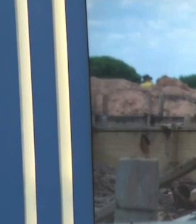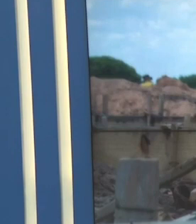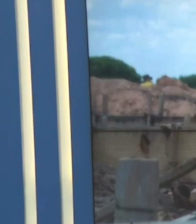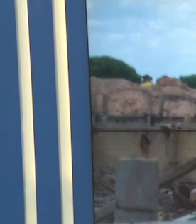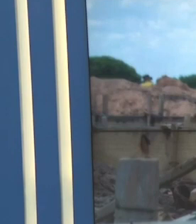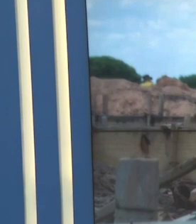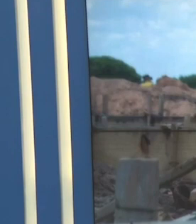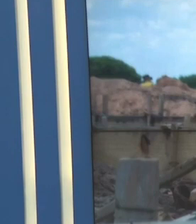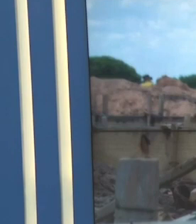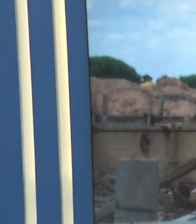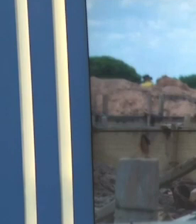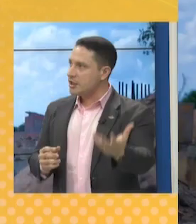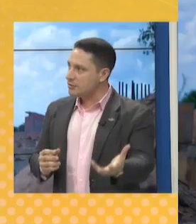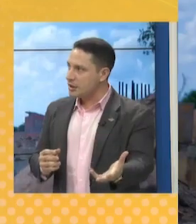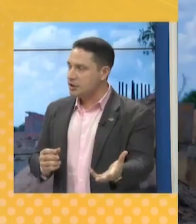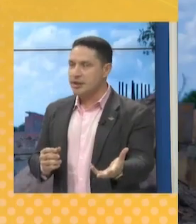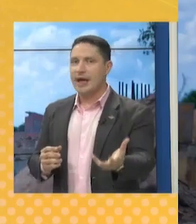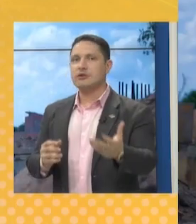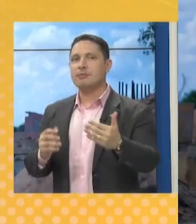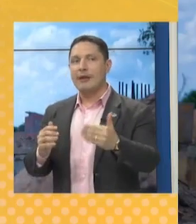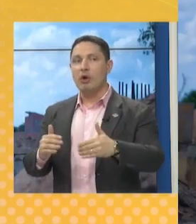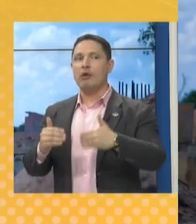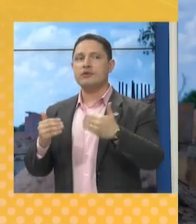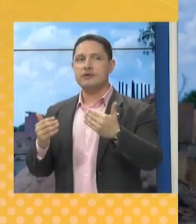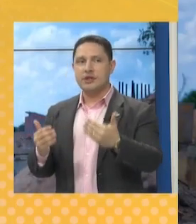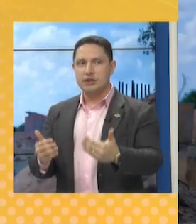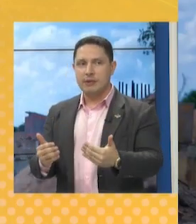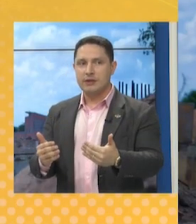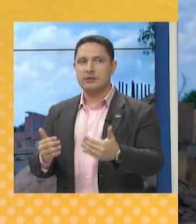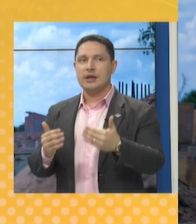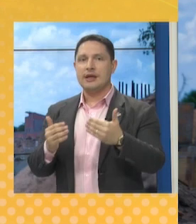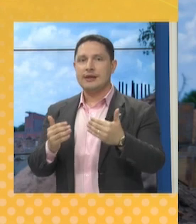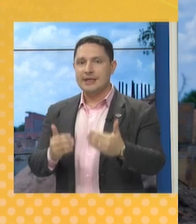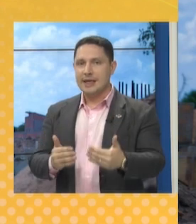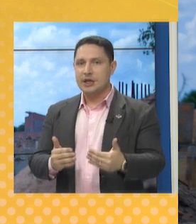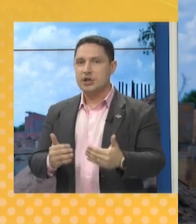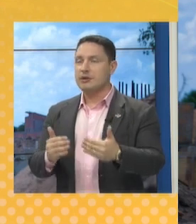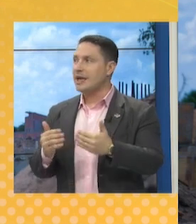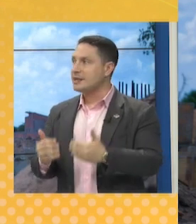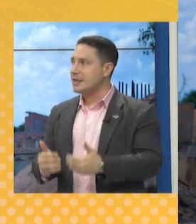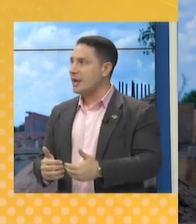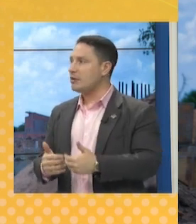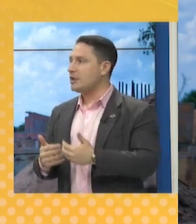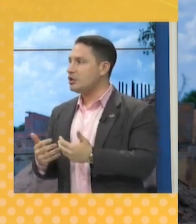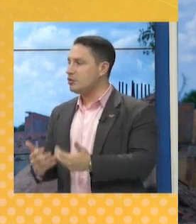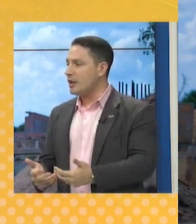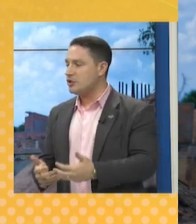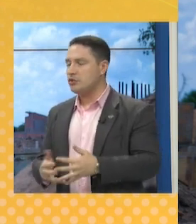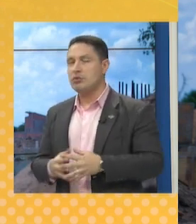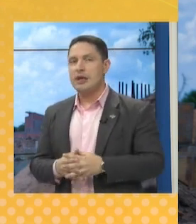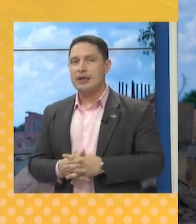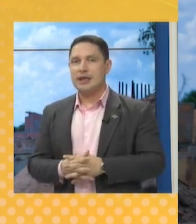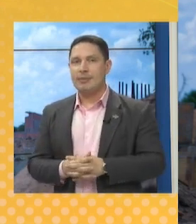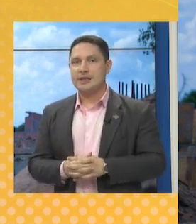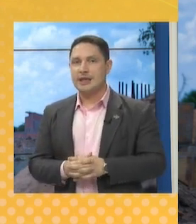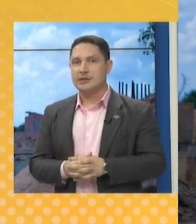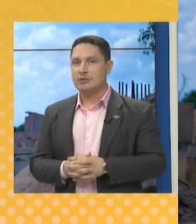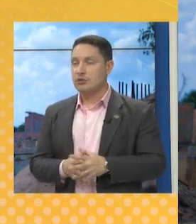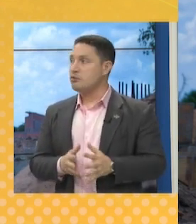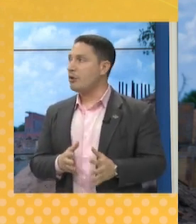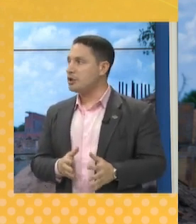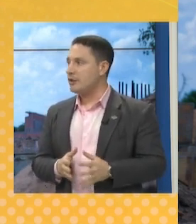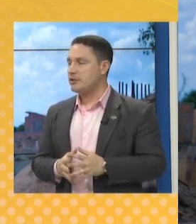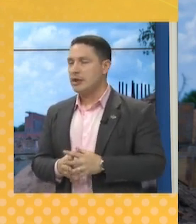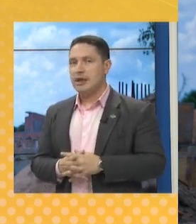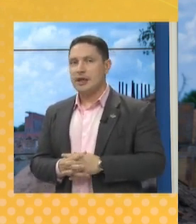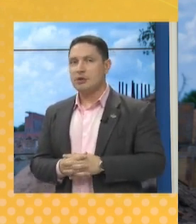é que mais recursos sejam destinados para novos investimentos nessa região que dá certo, que tem tido êxito na apresentação